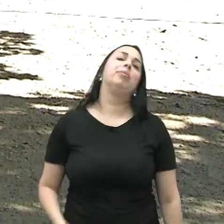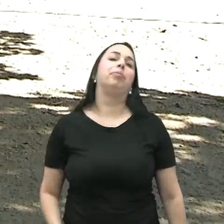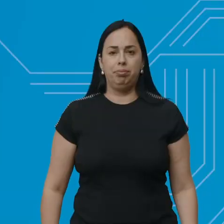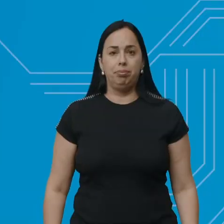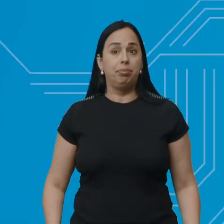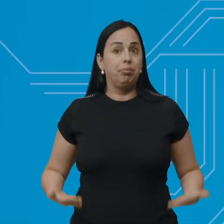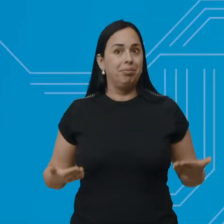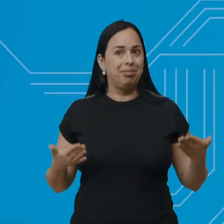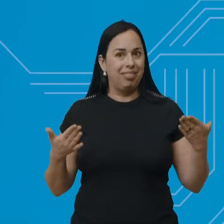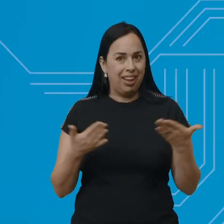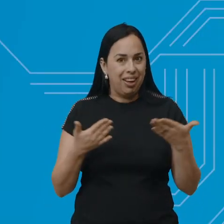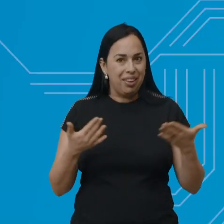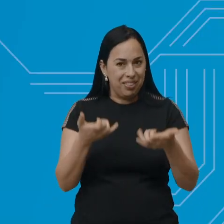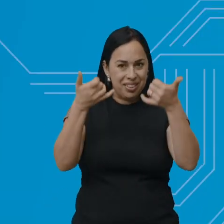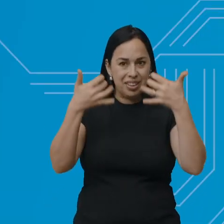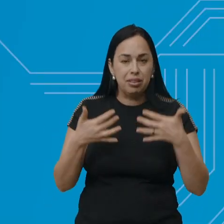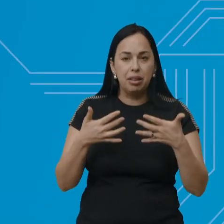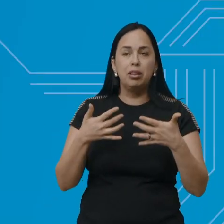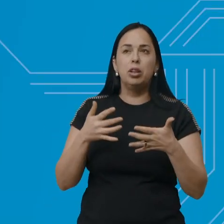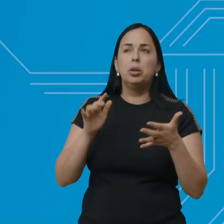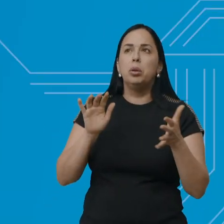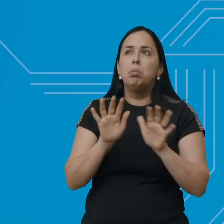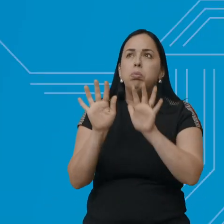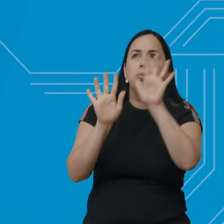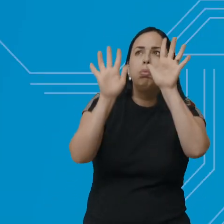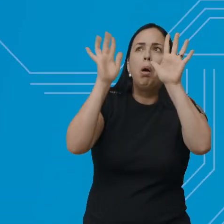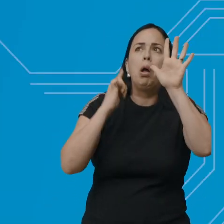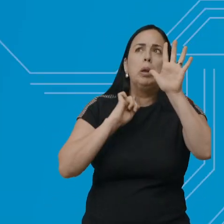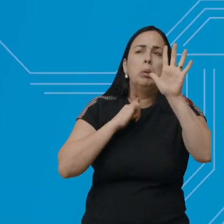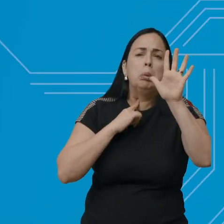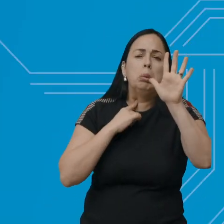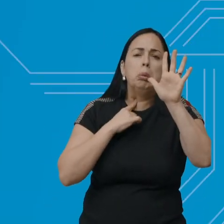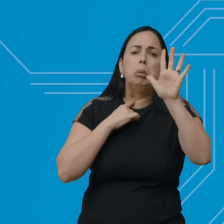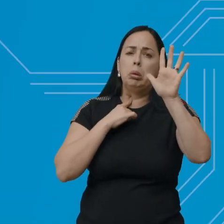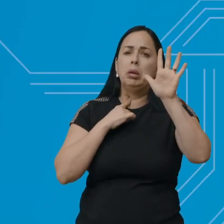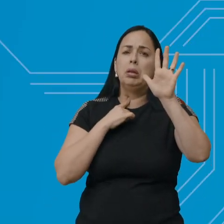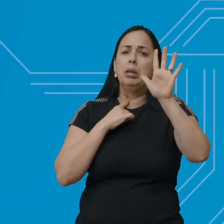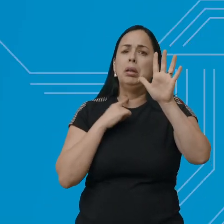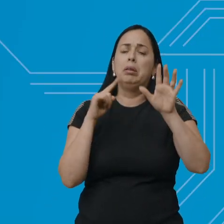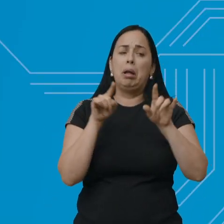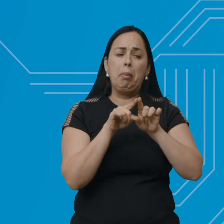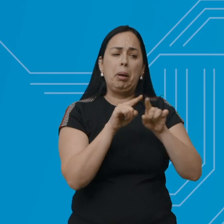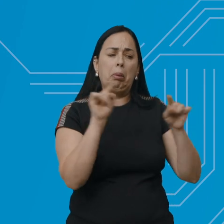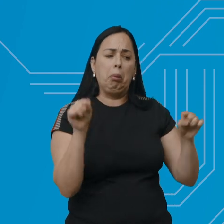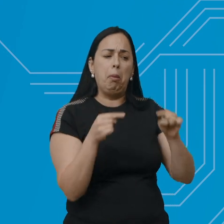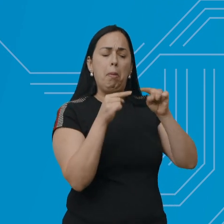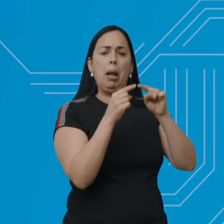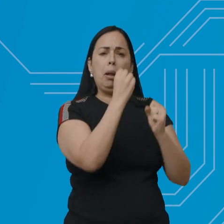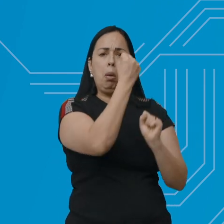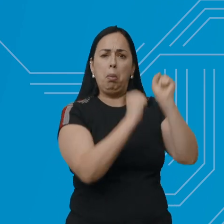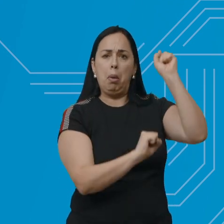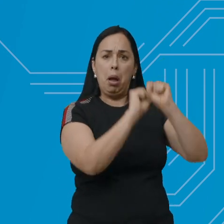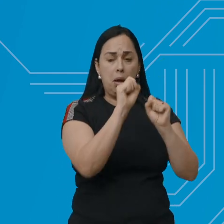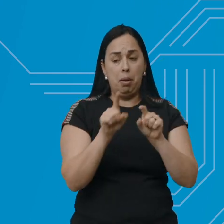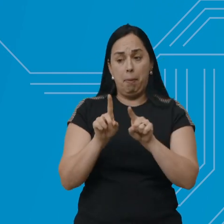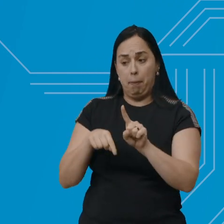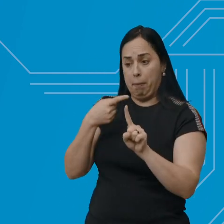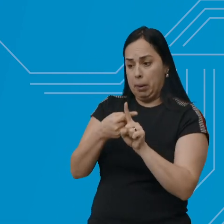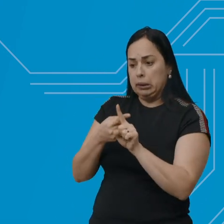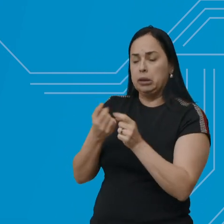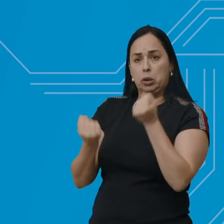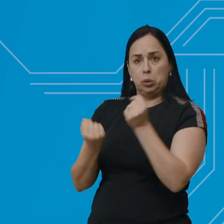realidade. Agora vamos falar de poluição. É comum associar esse assunto à atividade industrial e o intenso tráfego de